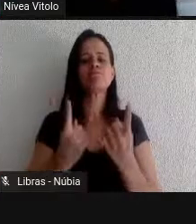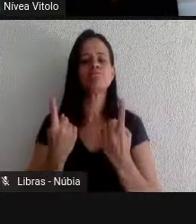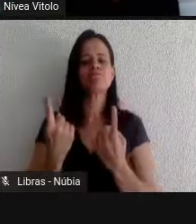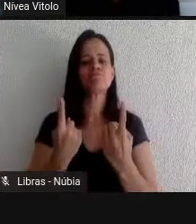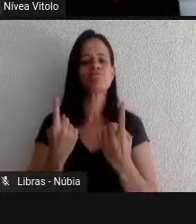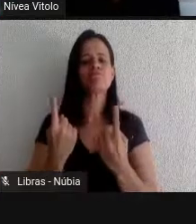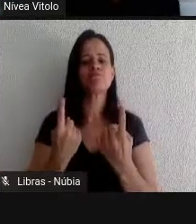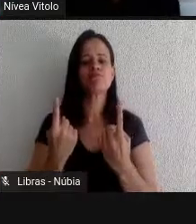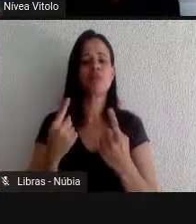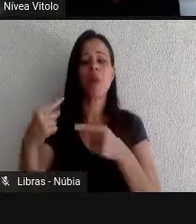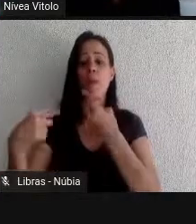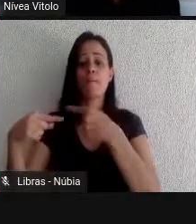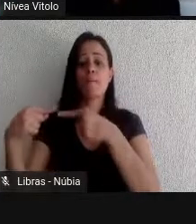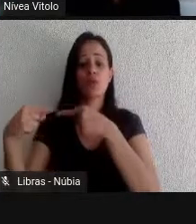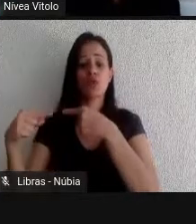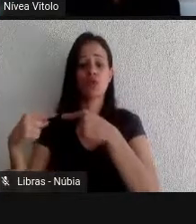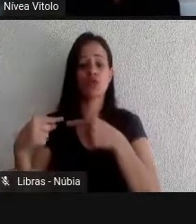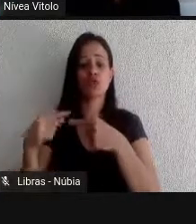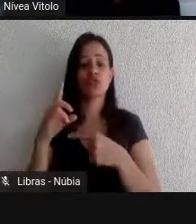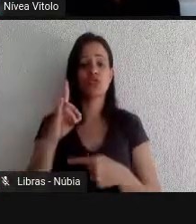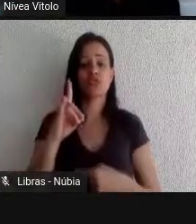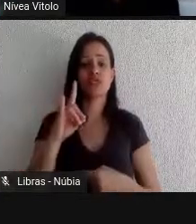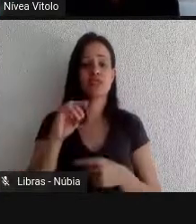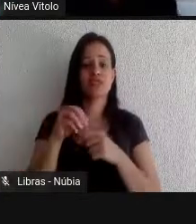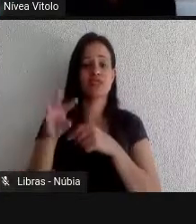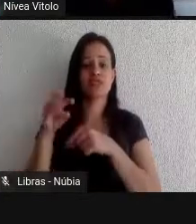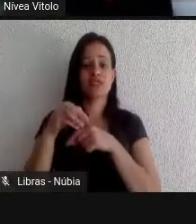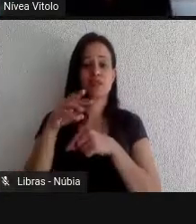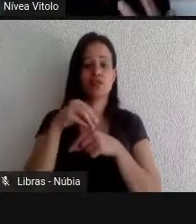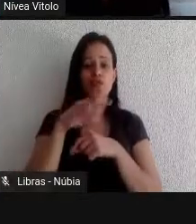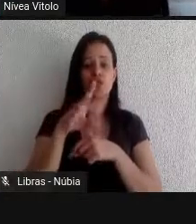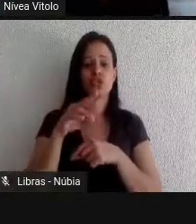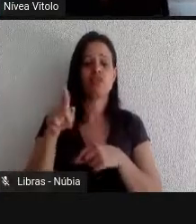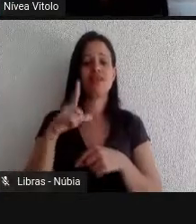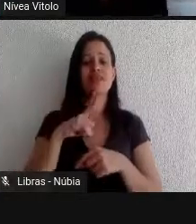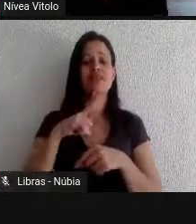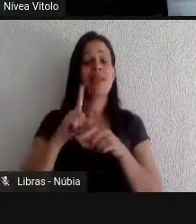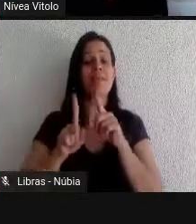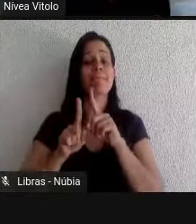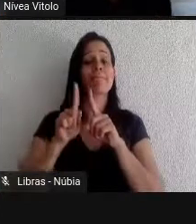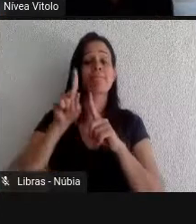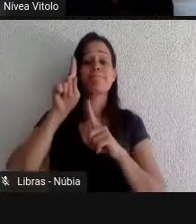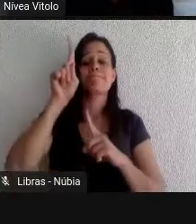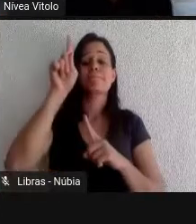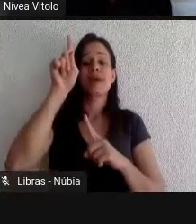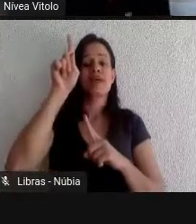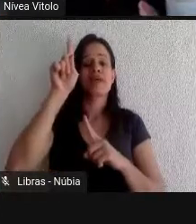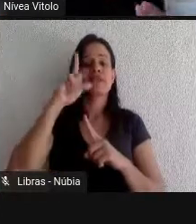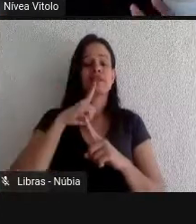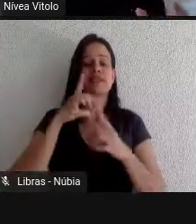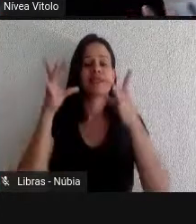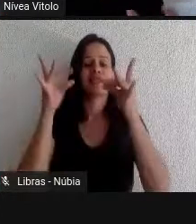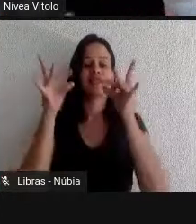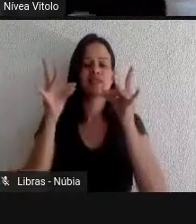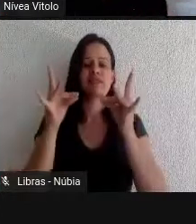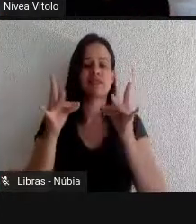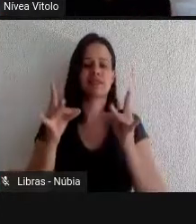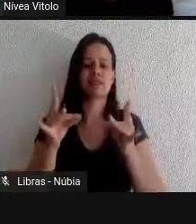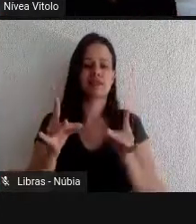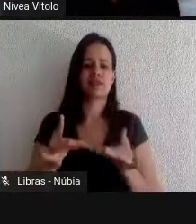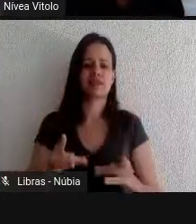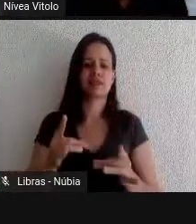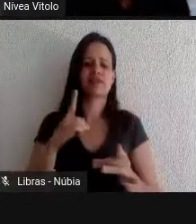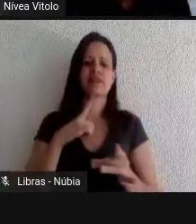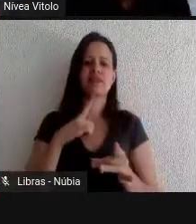as políticas distributivas, tanto do Poder Legislativo, elas têm um maior nível de discricionariedade, ou seja, elas têm um